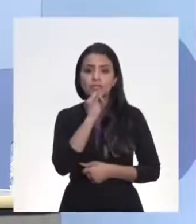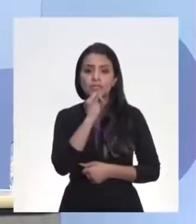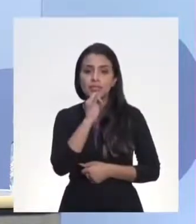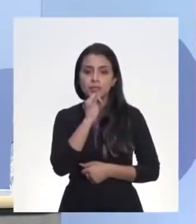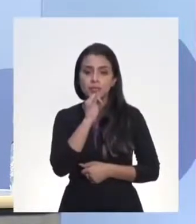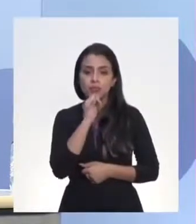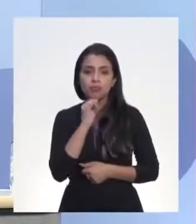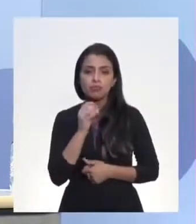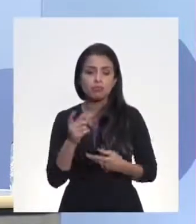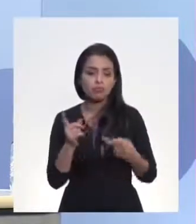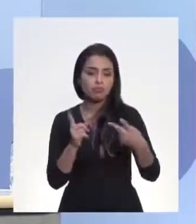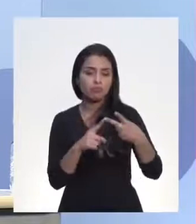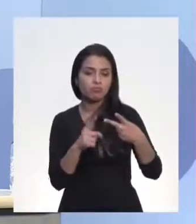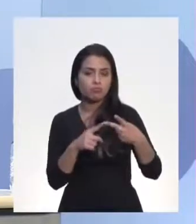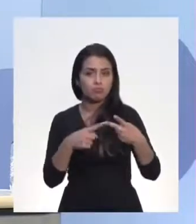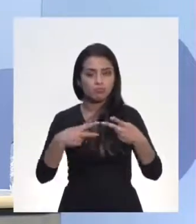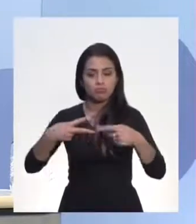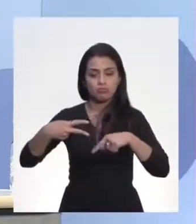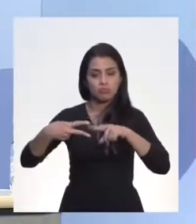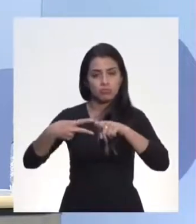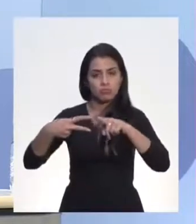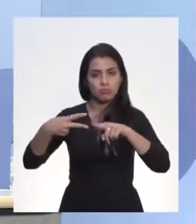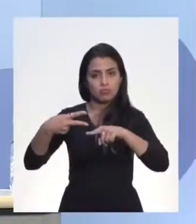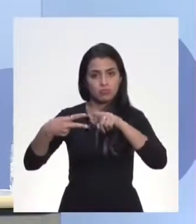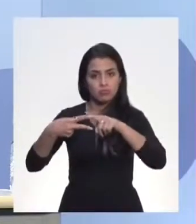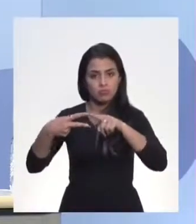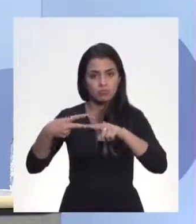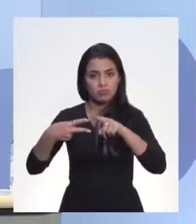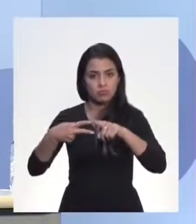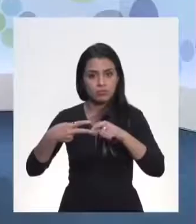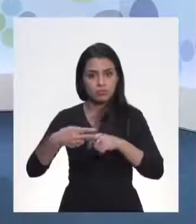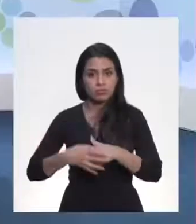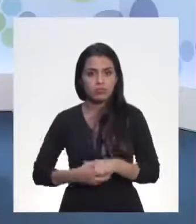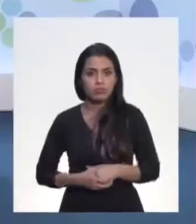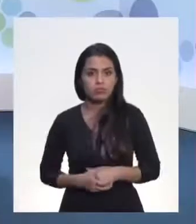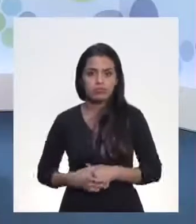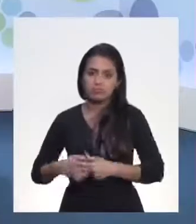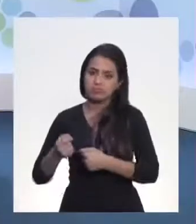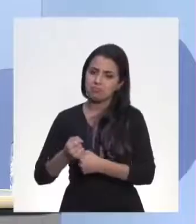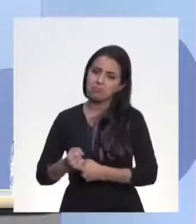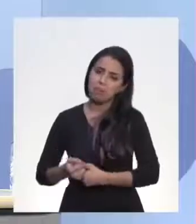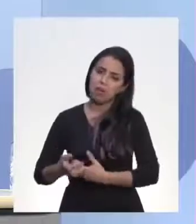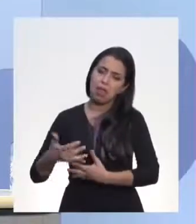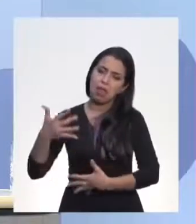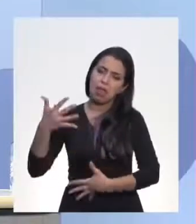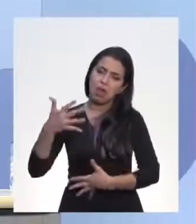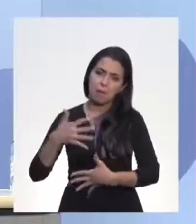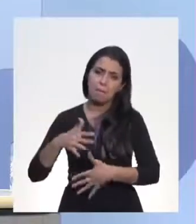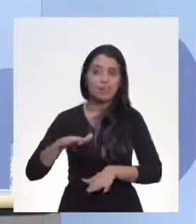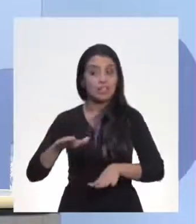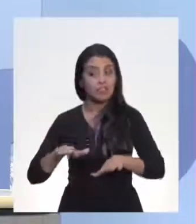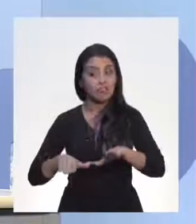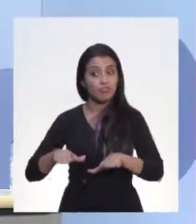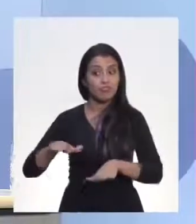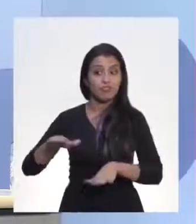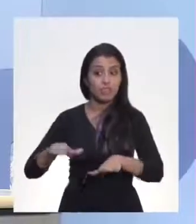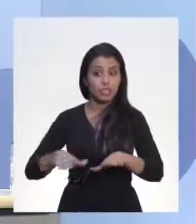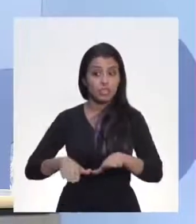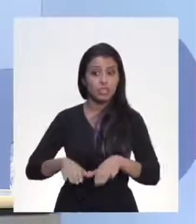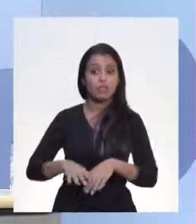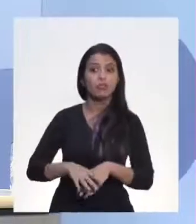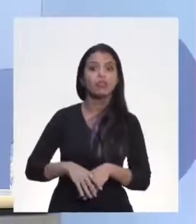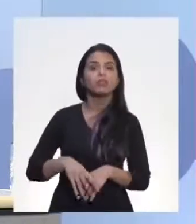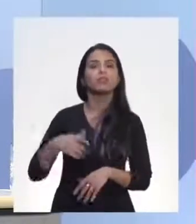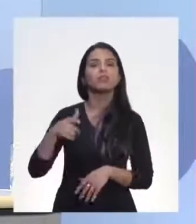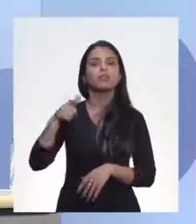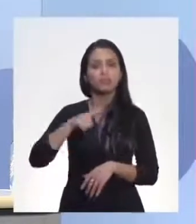exemplificação. Coloquem pra gente aqui no chat. Eita, tá chovendo muito rápido, né? Tá. Mas tá dividido. Mas tá dividido, Coloca na tela de